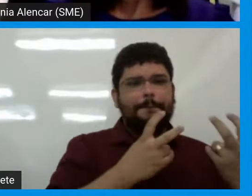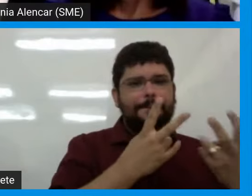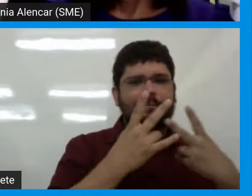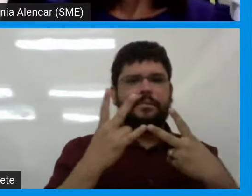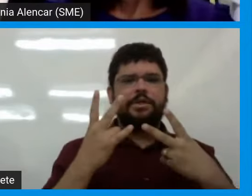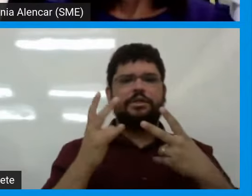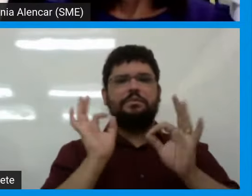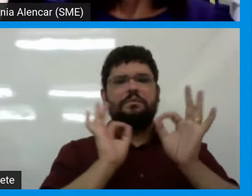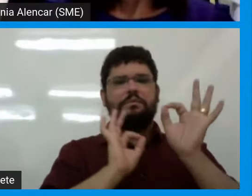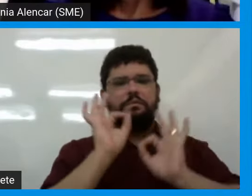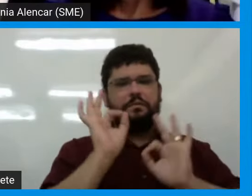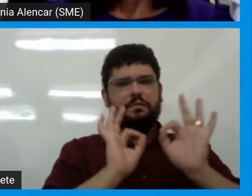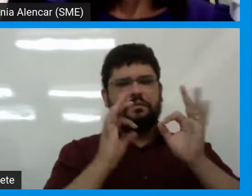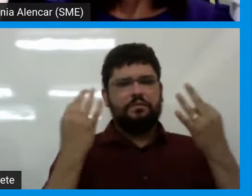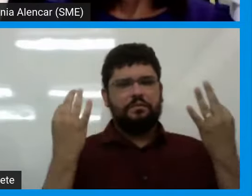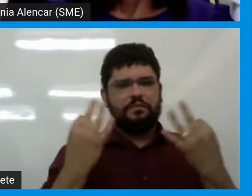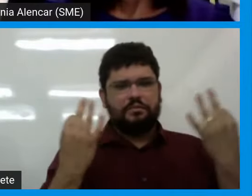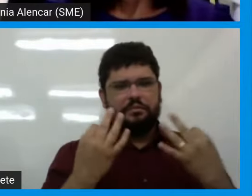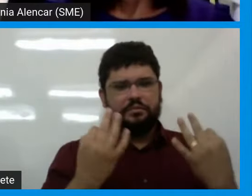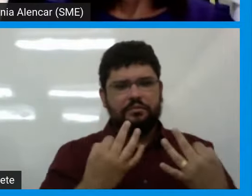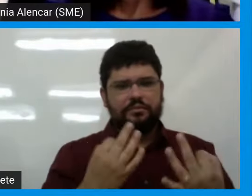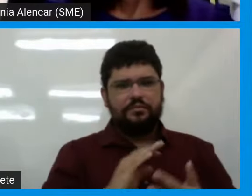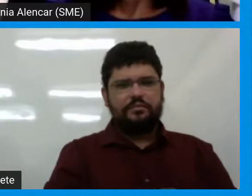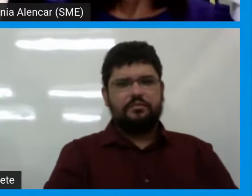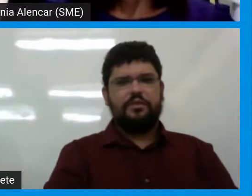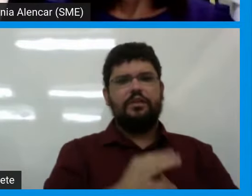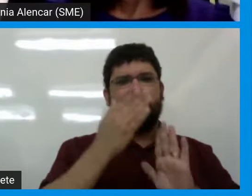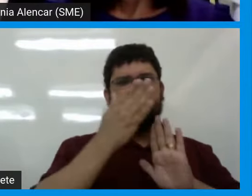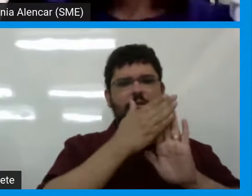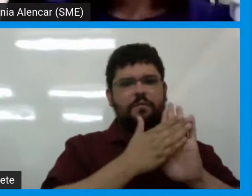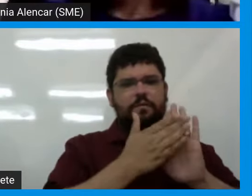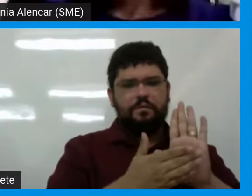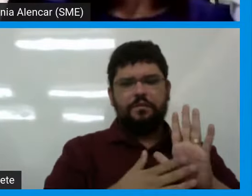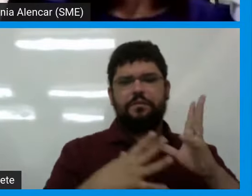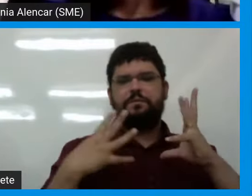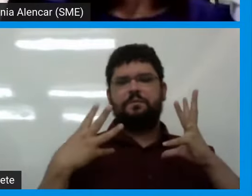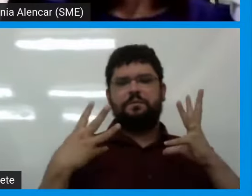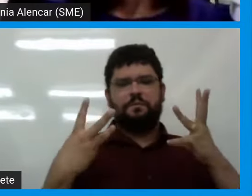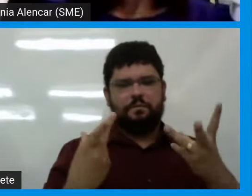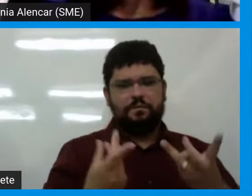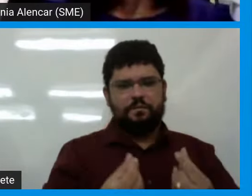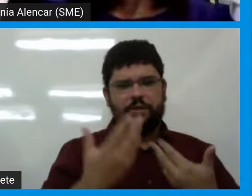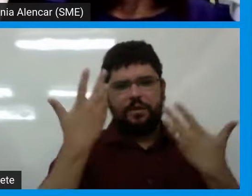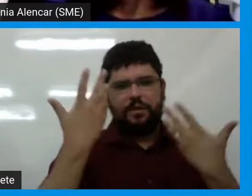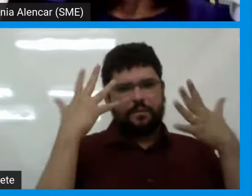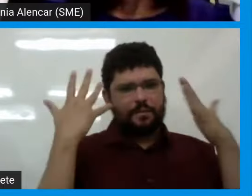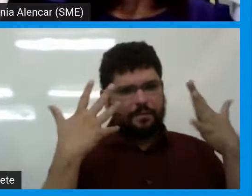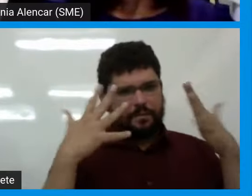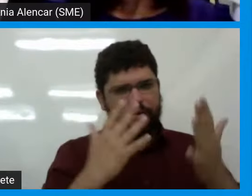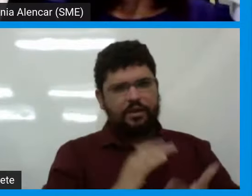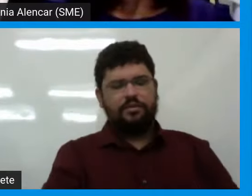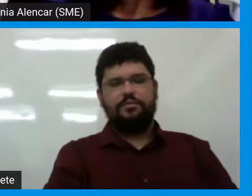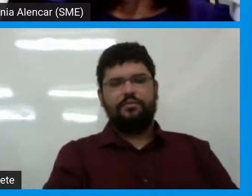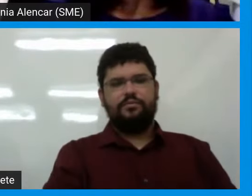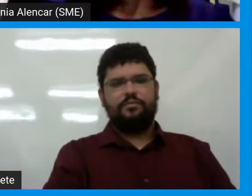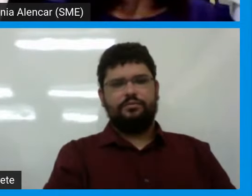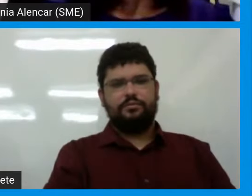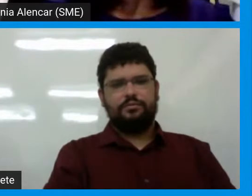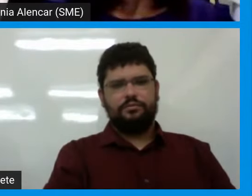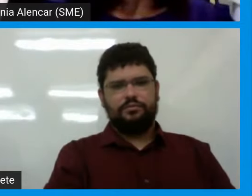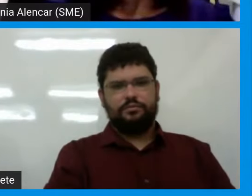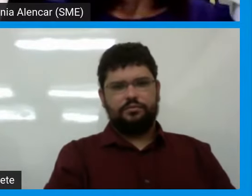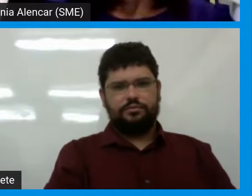bem organizado, a programação está de excelente nível, então parabéns, minha querida Beônia, por mais